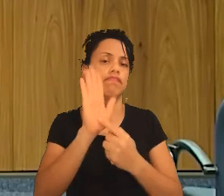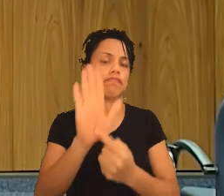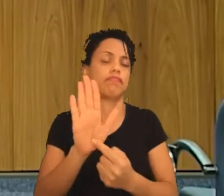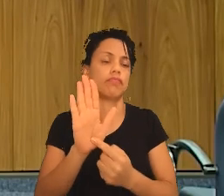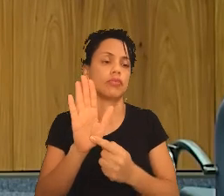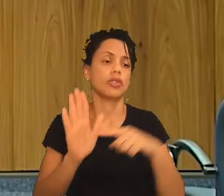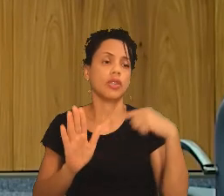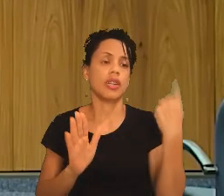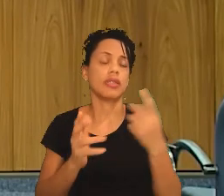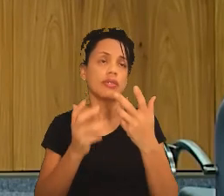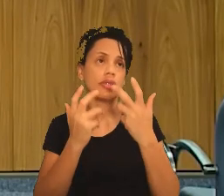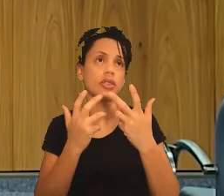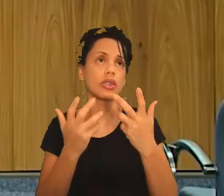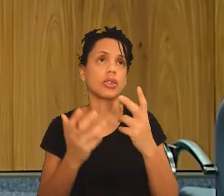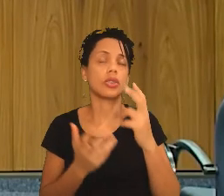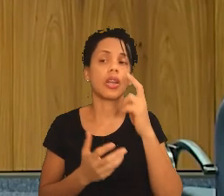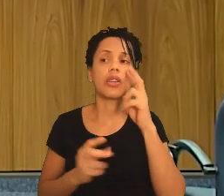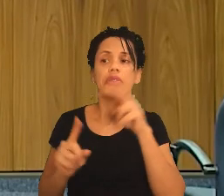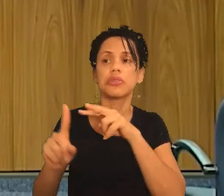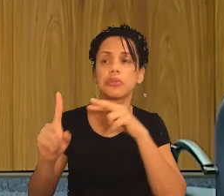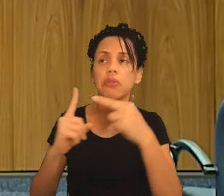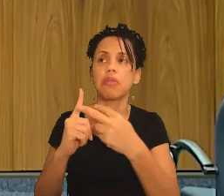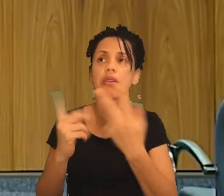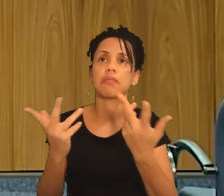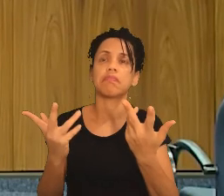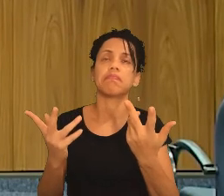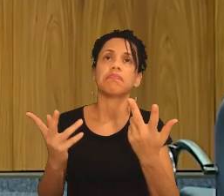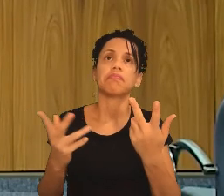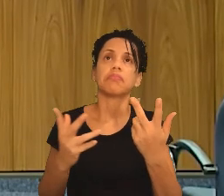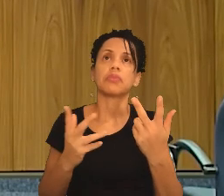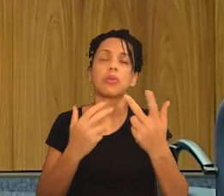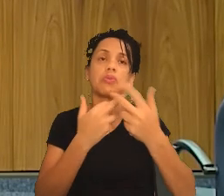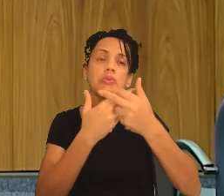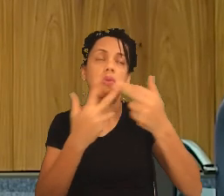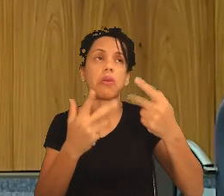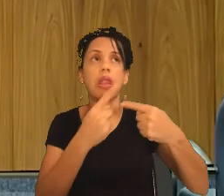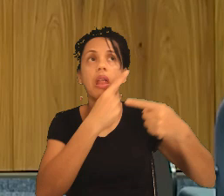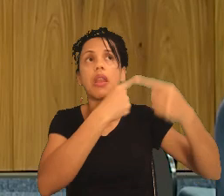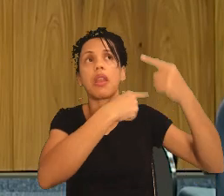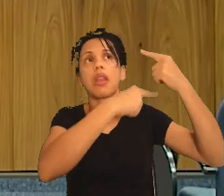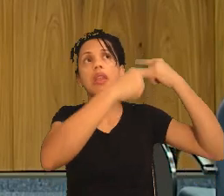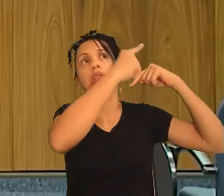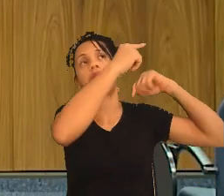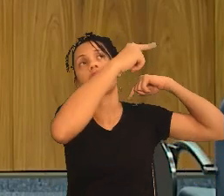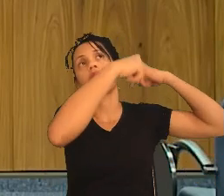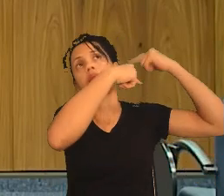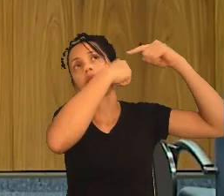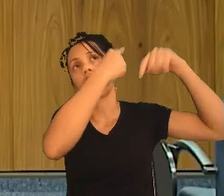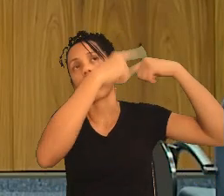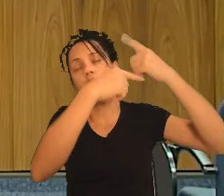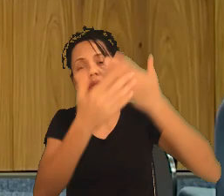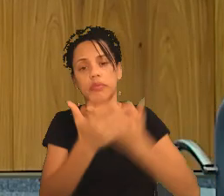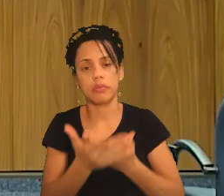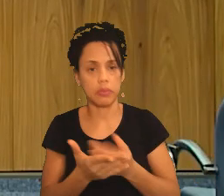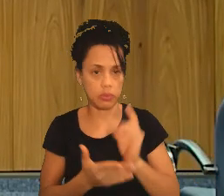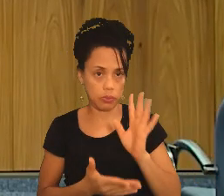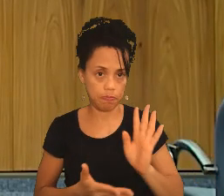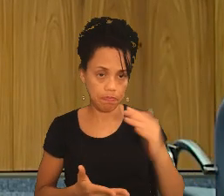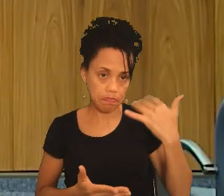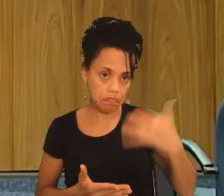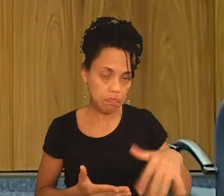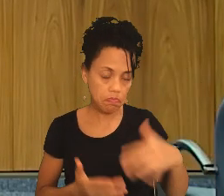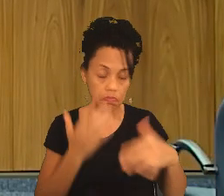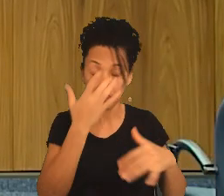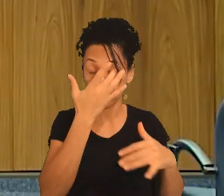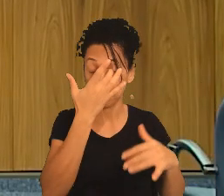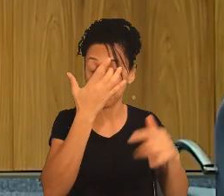porque está tudo muito ligado, né? Vocês já devem ter percebido, e acho que as falas que me antecederam levantam isso,